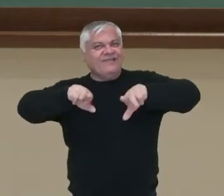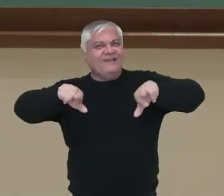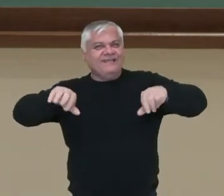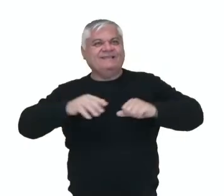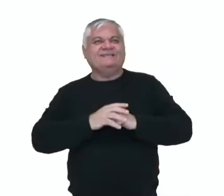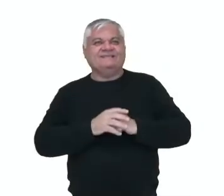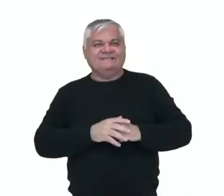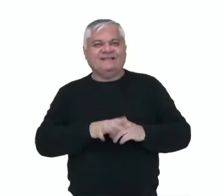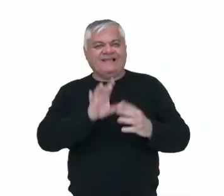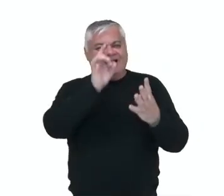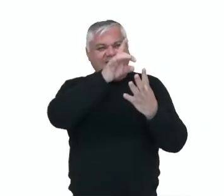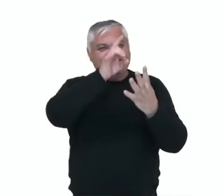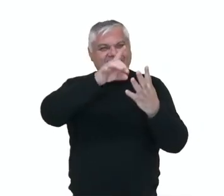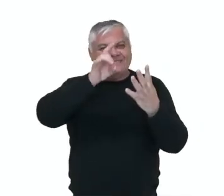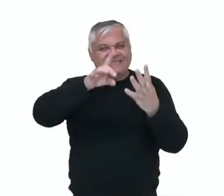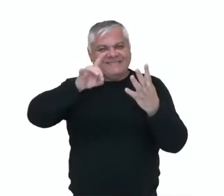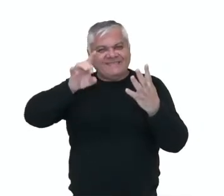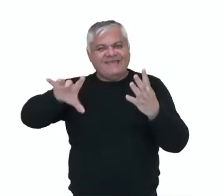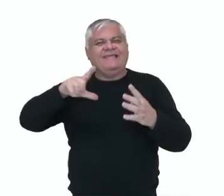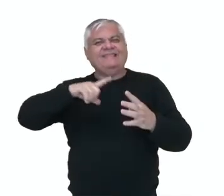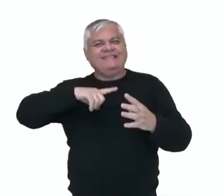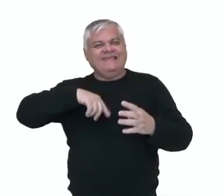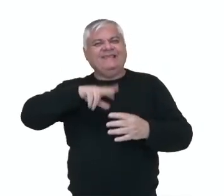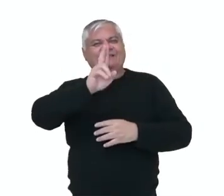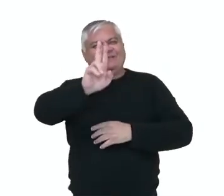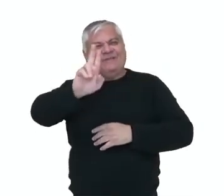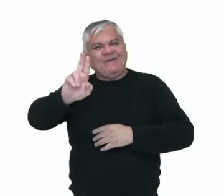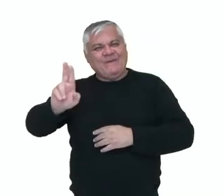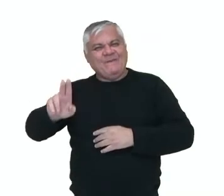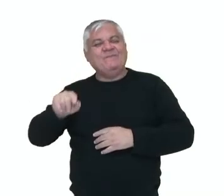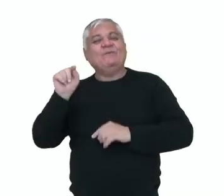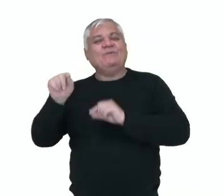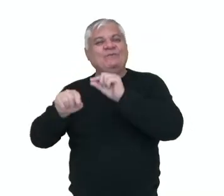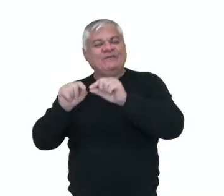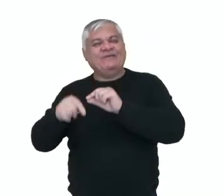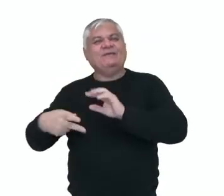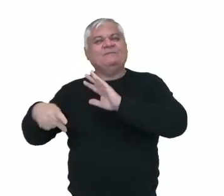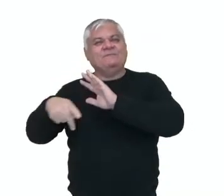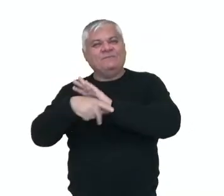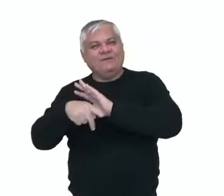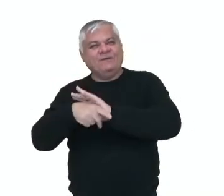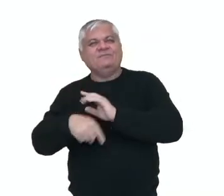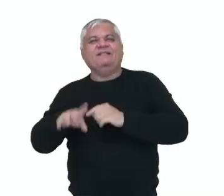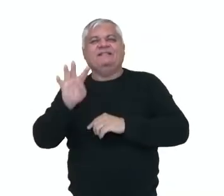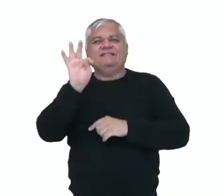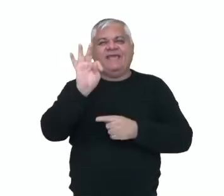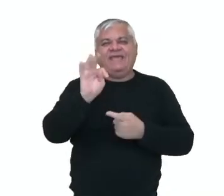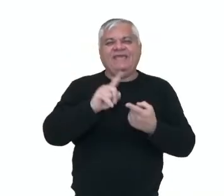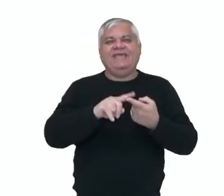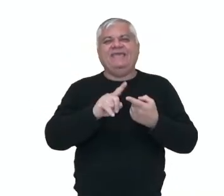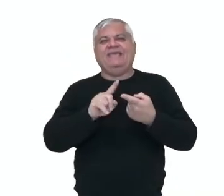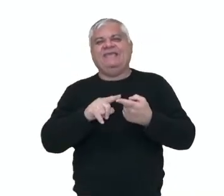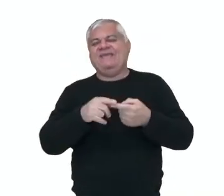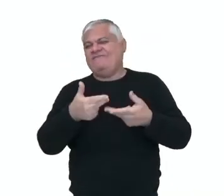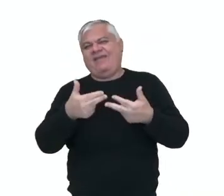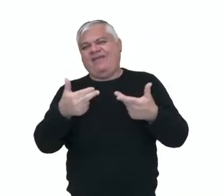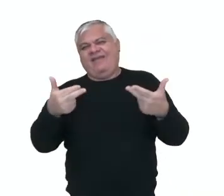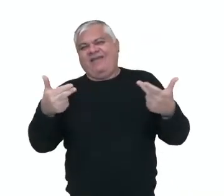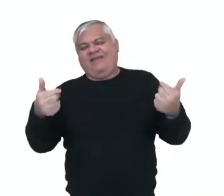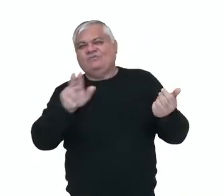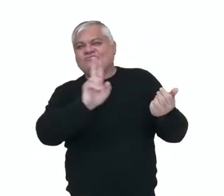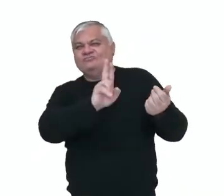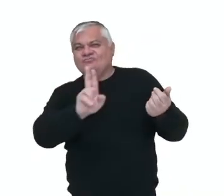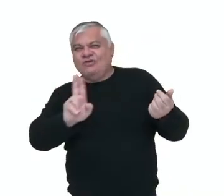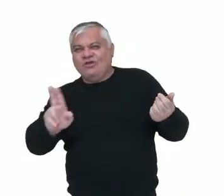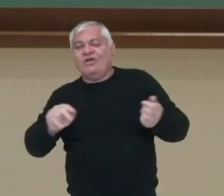agranulócitos, né, que são os linfócitos, os monócitos, que são aqueles linfócito T, linfócito G que a gente ouve falar, que